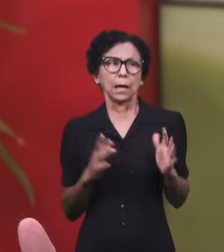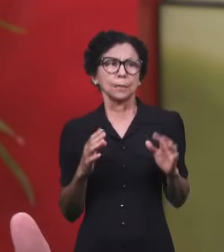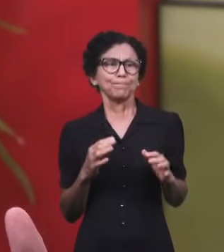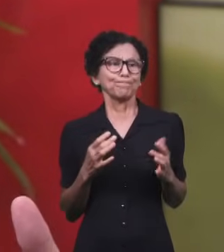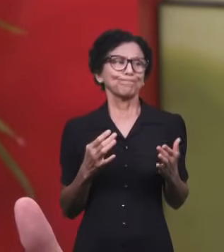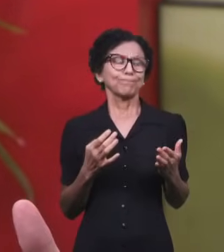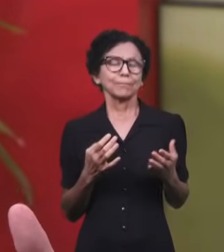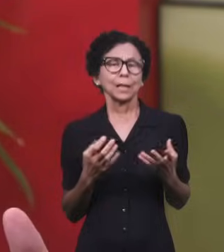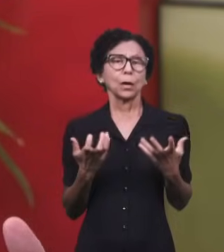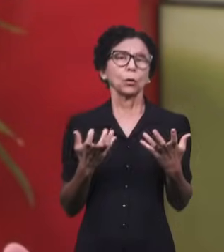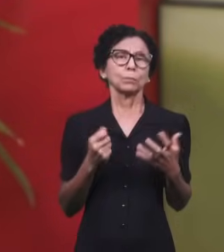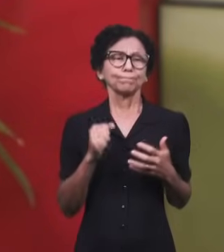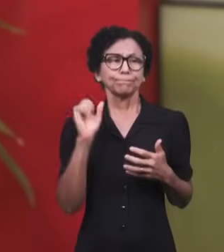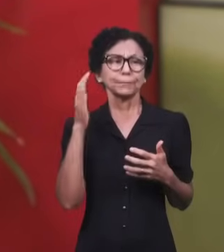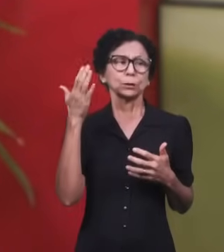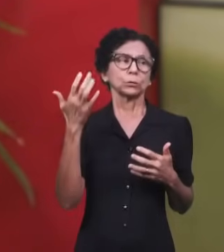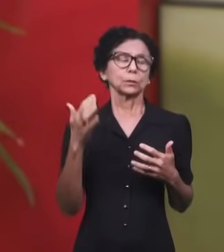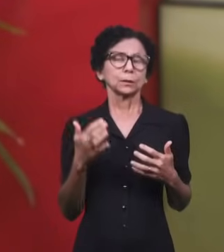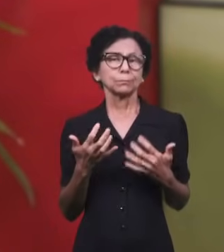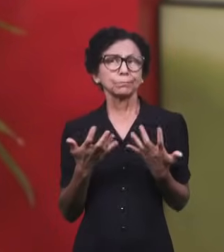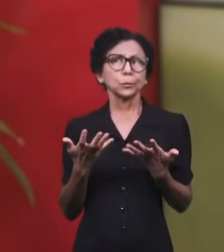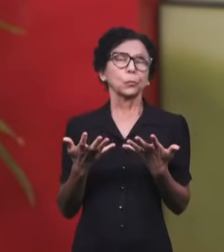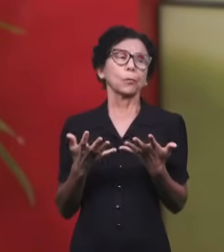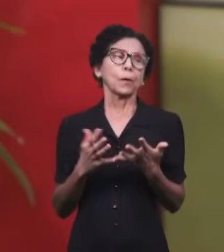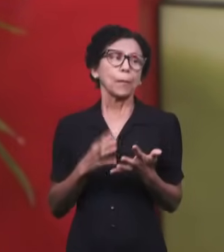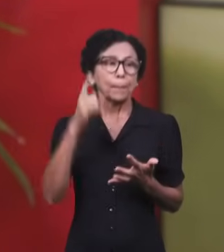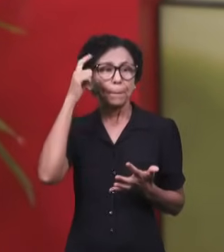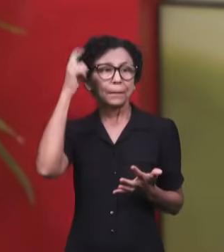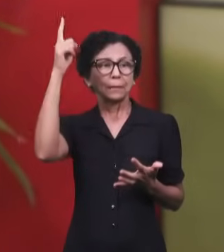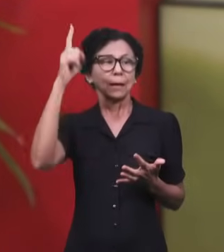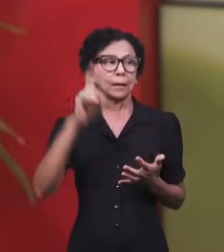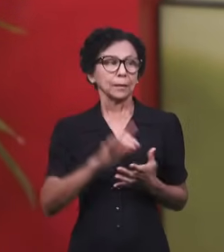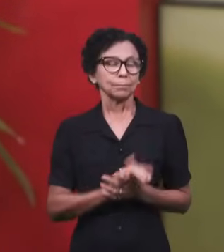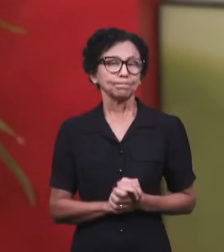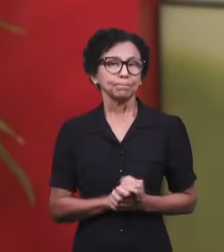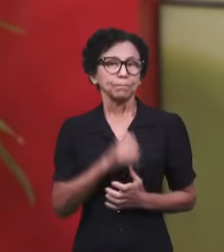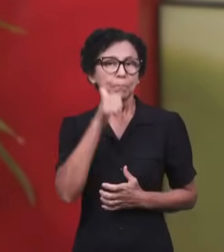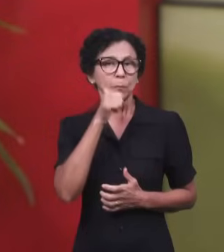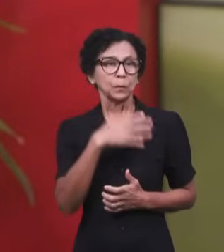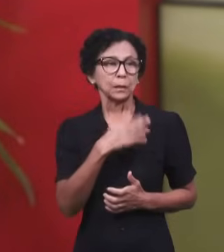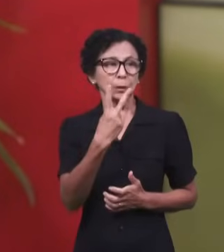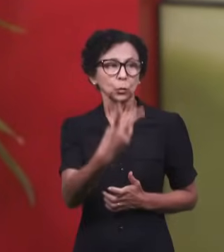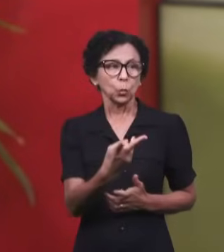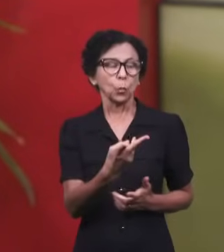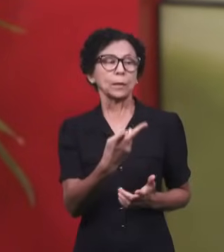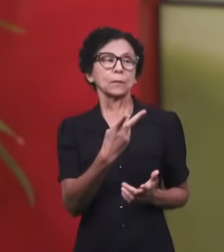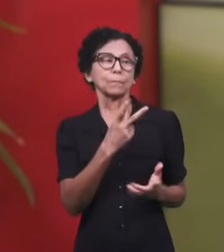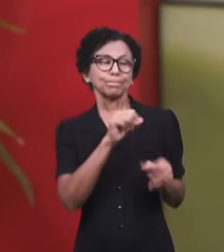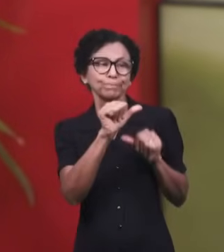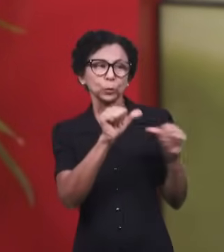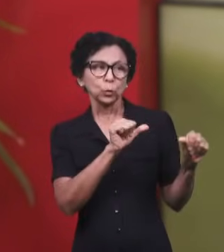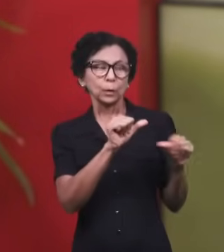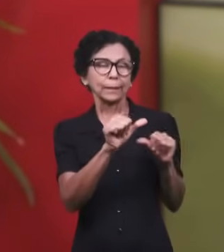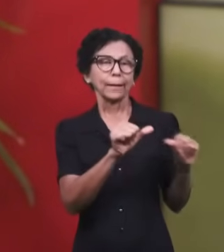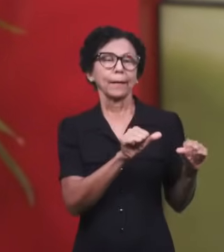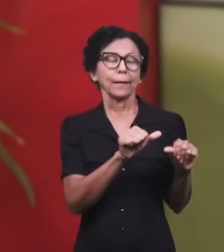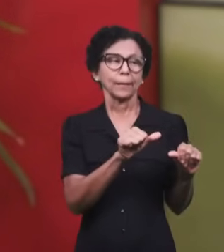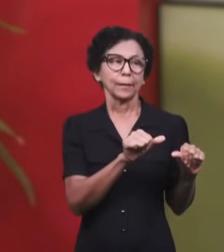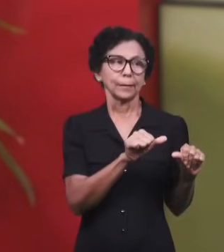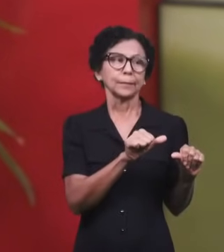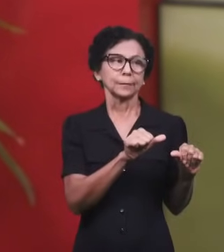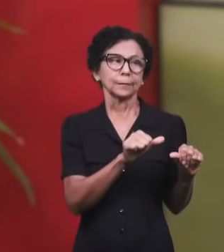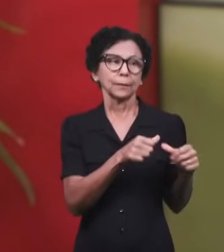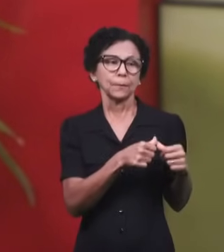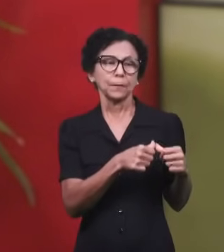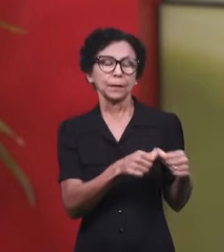negociar e entregar as filhas. A igreja hoje, a grande verdade é essa, as famílias estão sendo pressionadas. Há